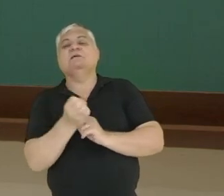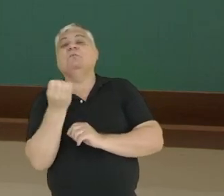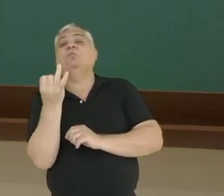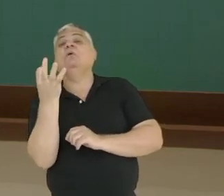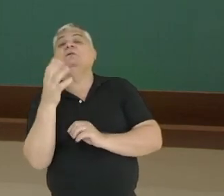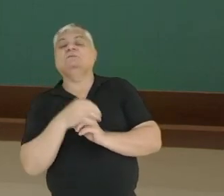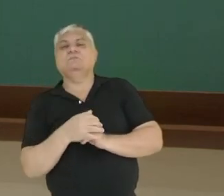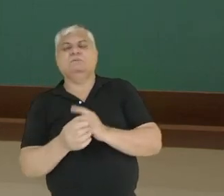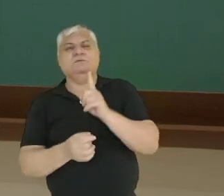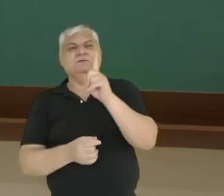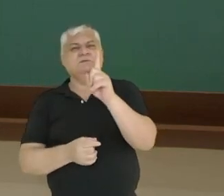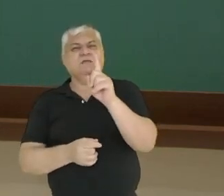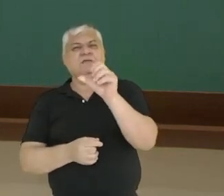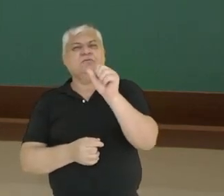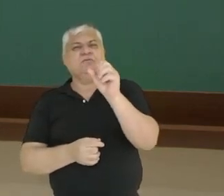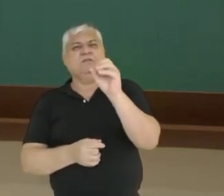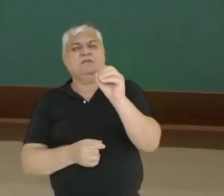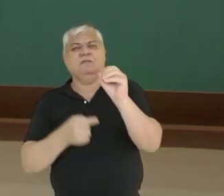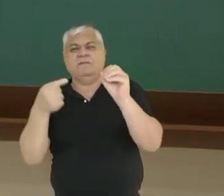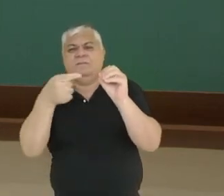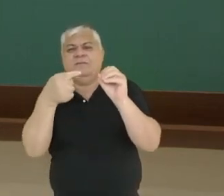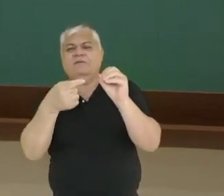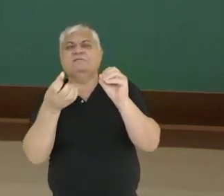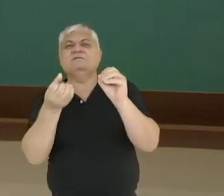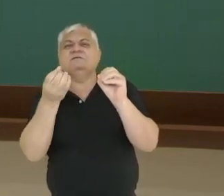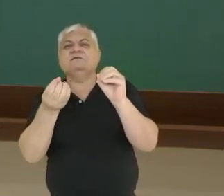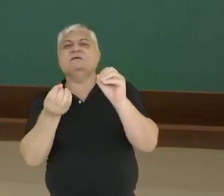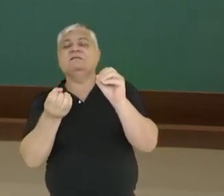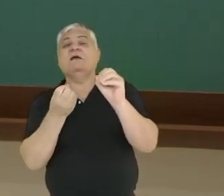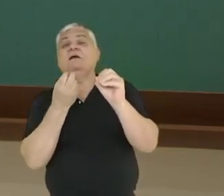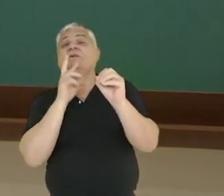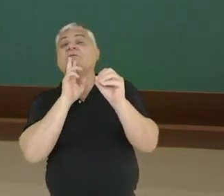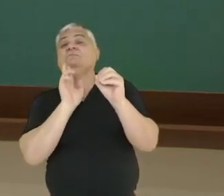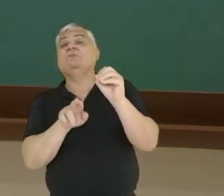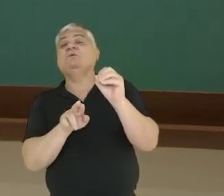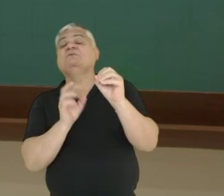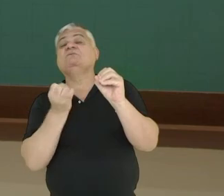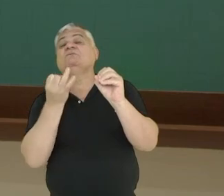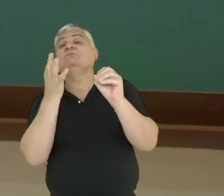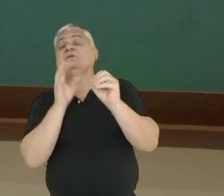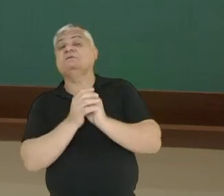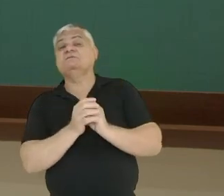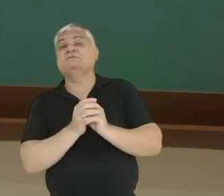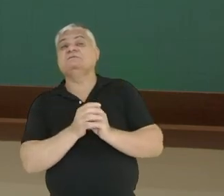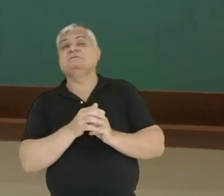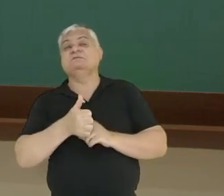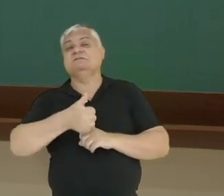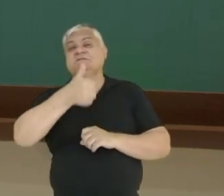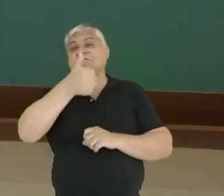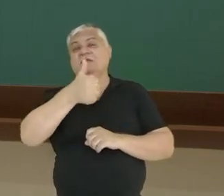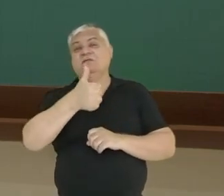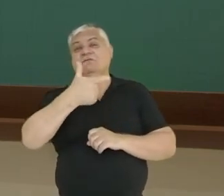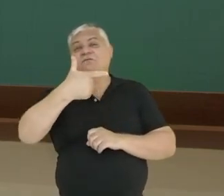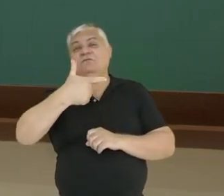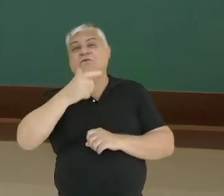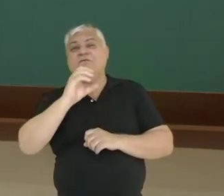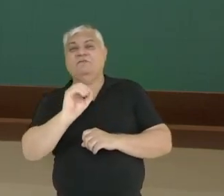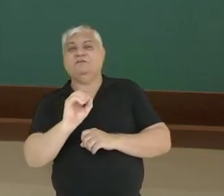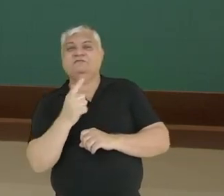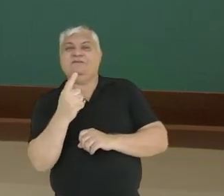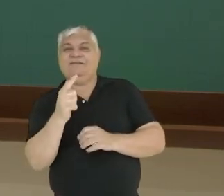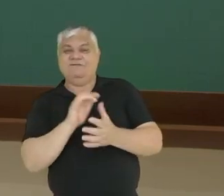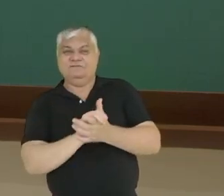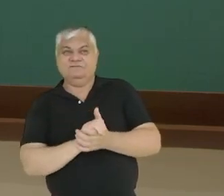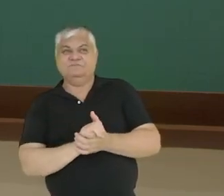Então, significa que o meu ângulo externo desse triângulo vale 120